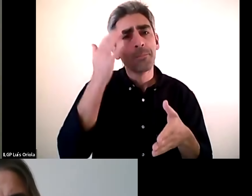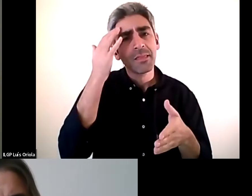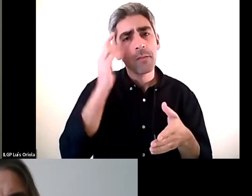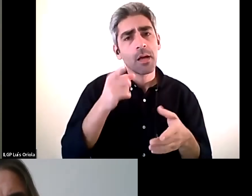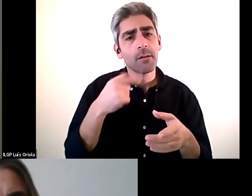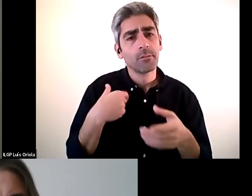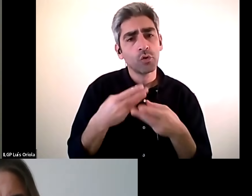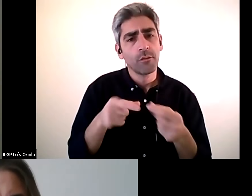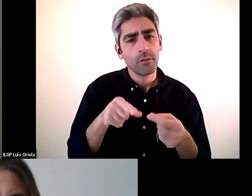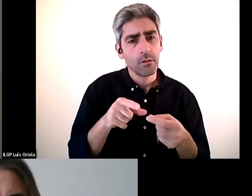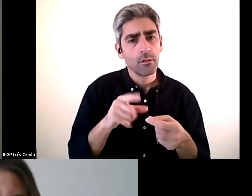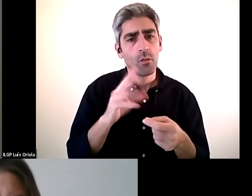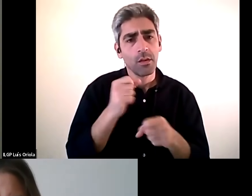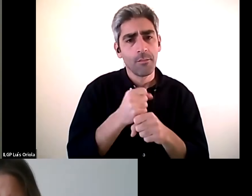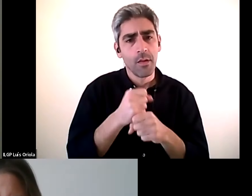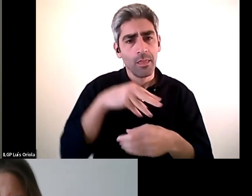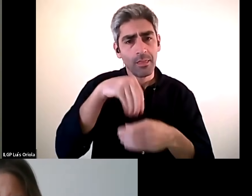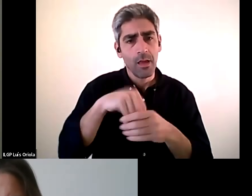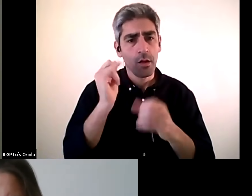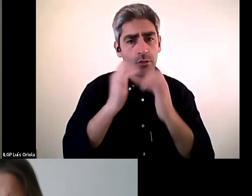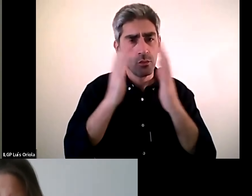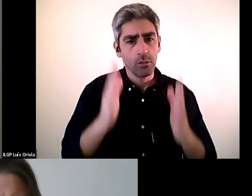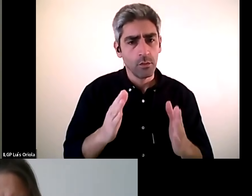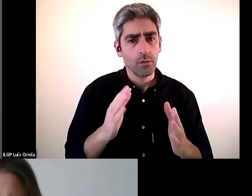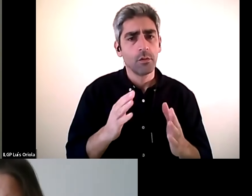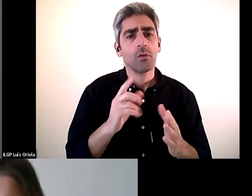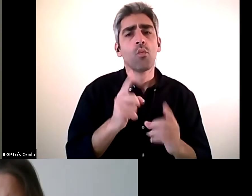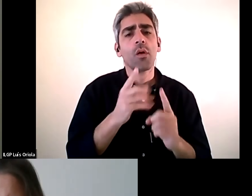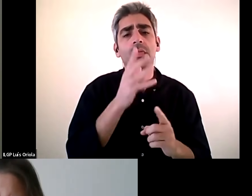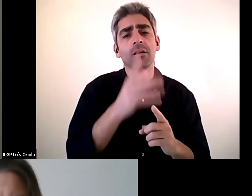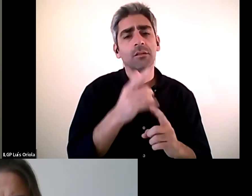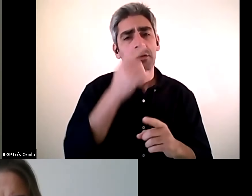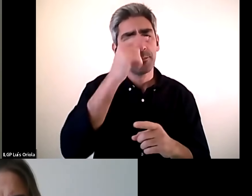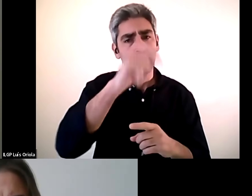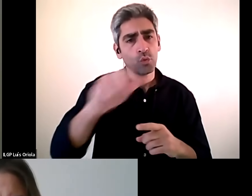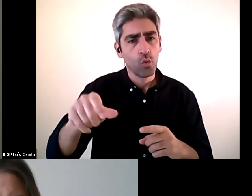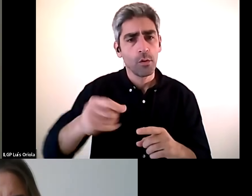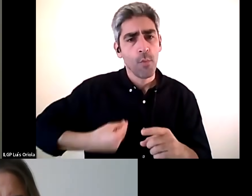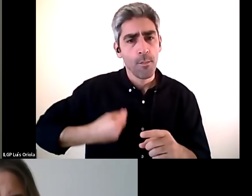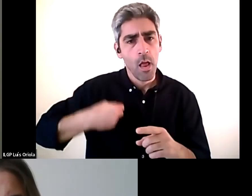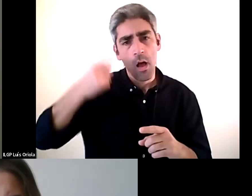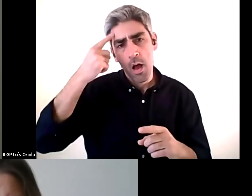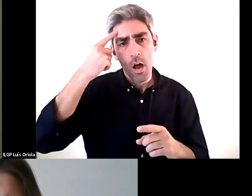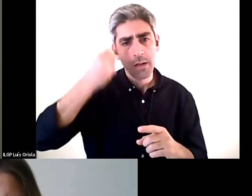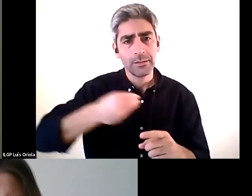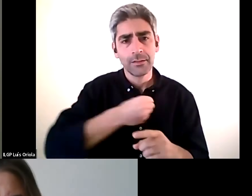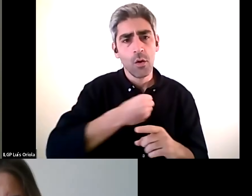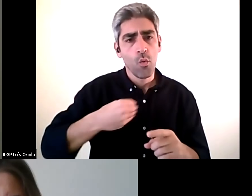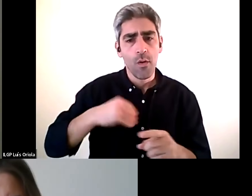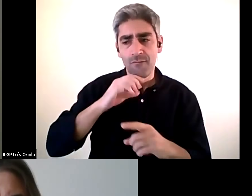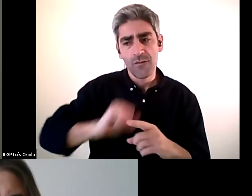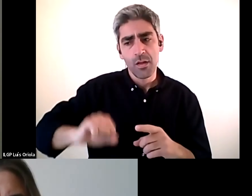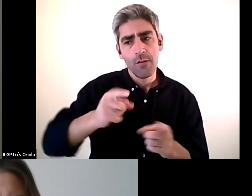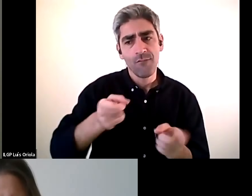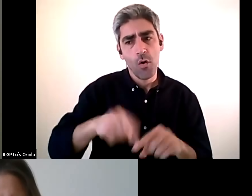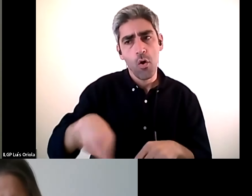com isso enquanto se trabalha na organização? E que dizer das pessoas preocupadas com a saúde dos filhos que regressam